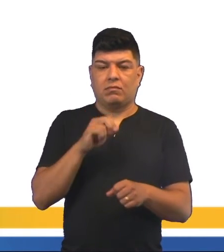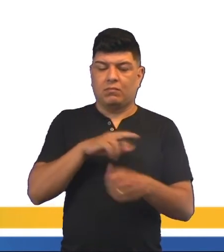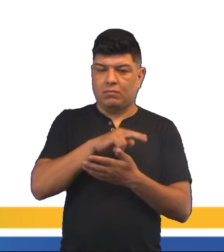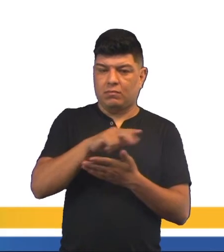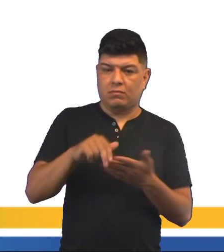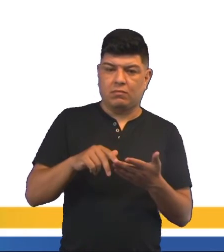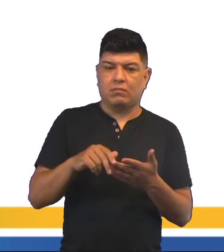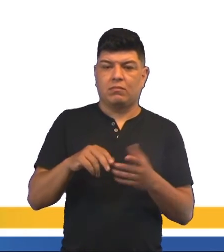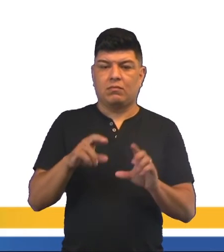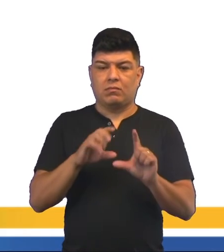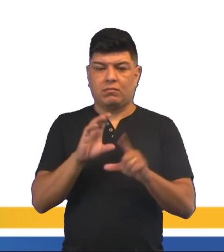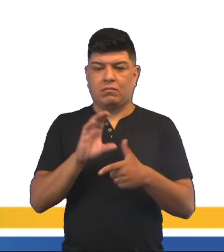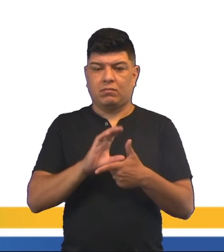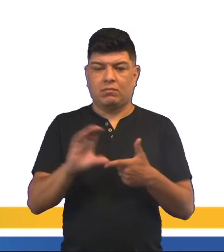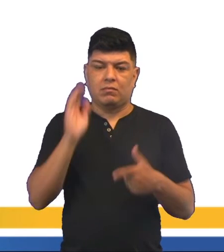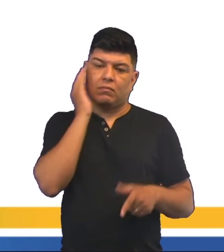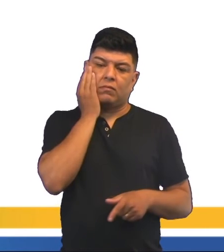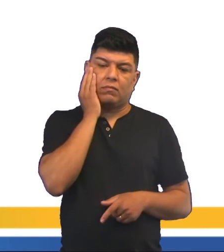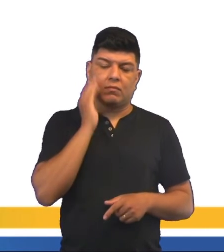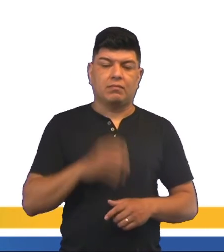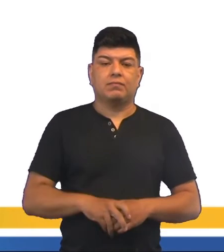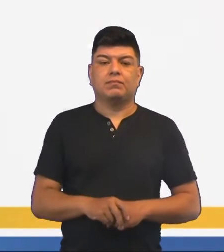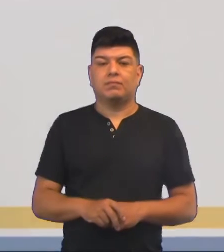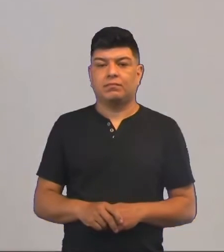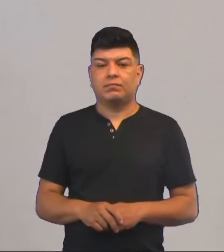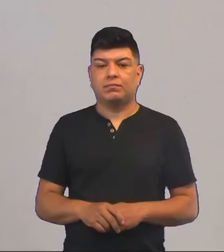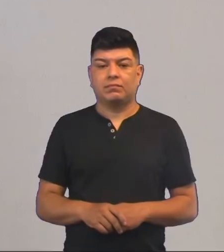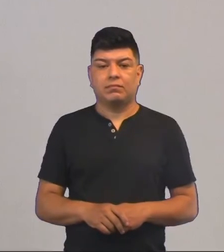carvão vegetal e o açaí.